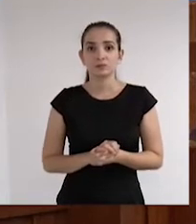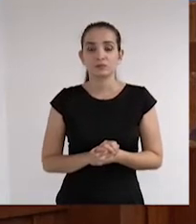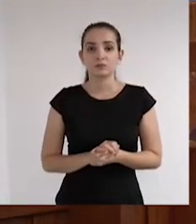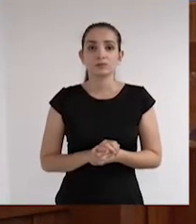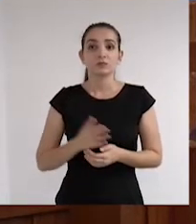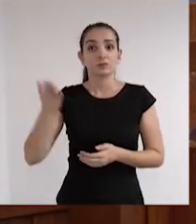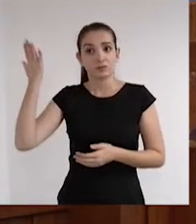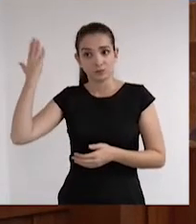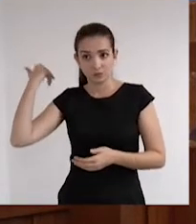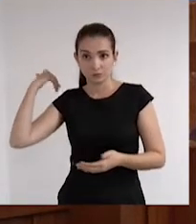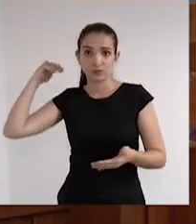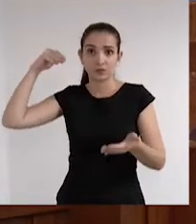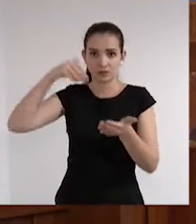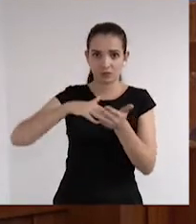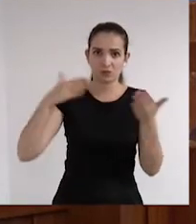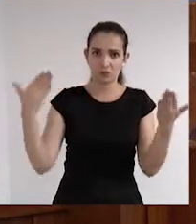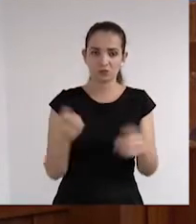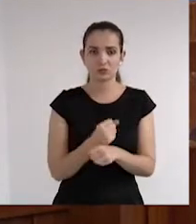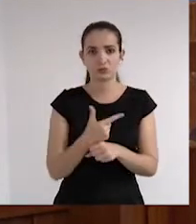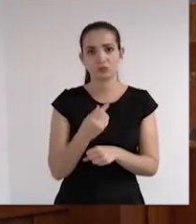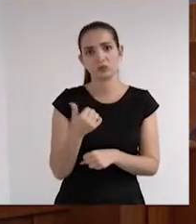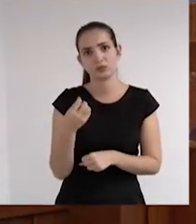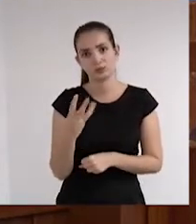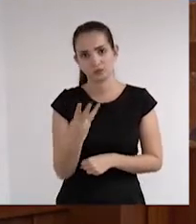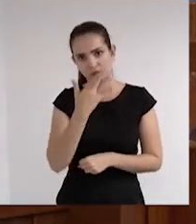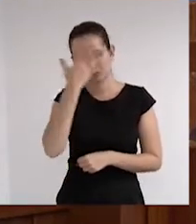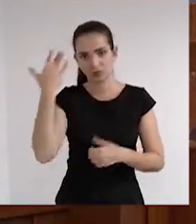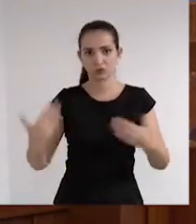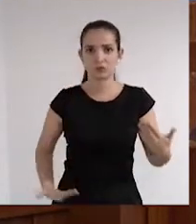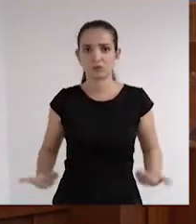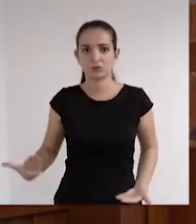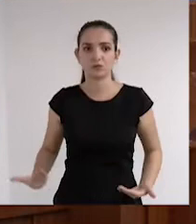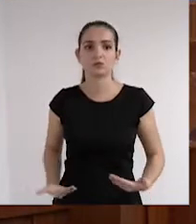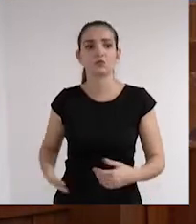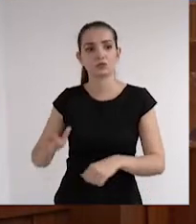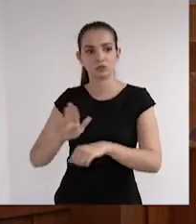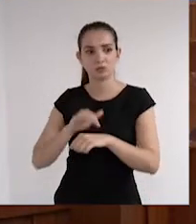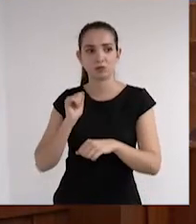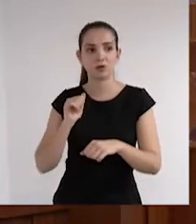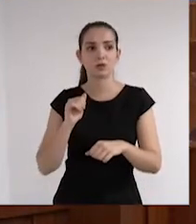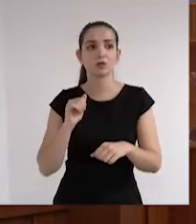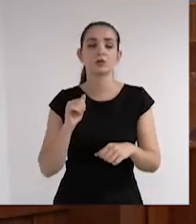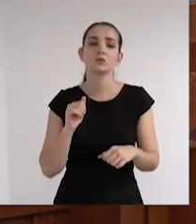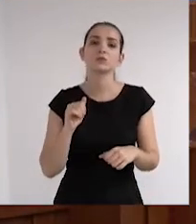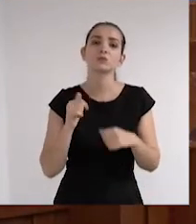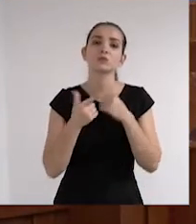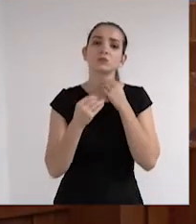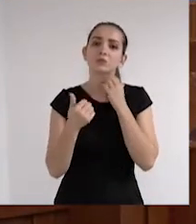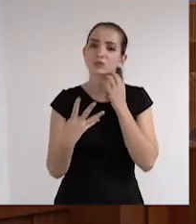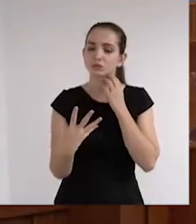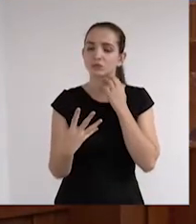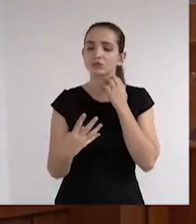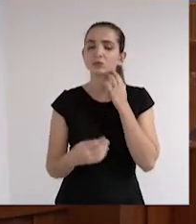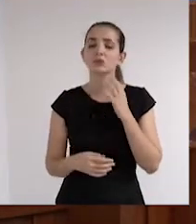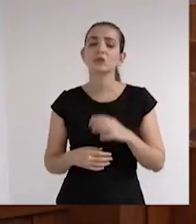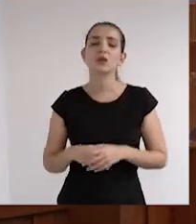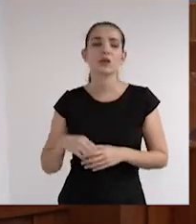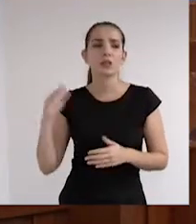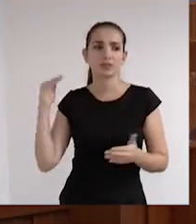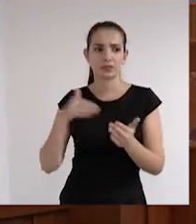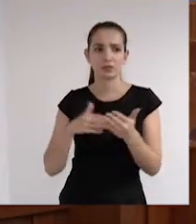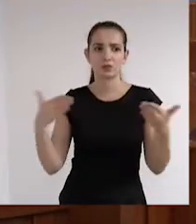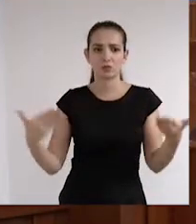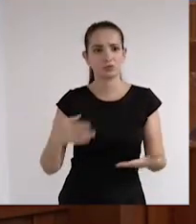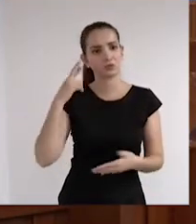De lá para cá, 2013, os servidores começaram a ser chamados em 2014. De lá para cá, senhor presidente,